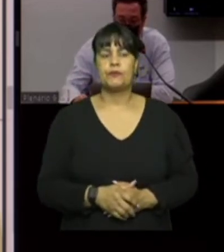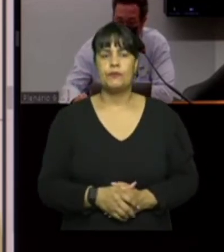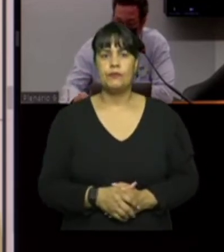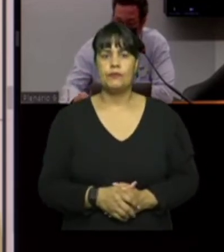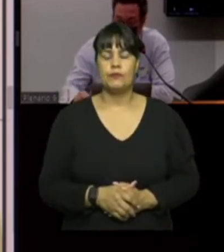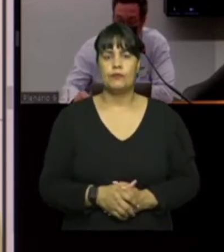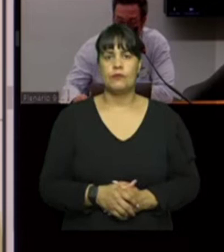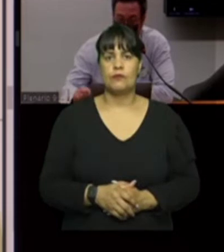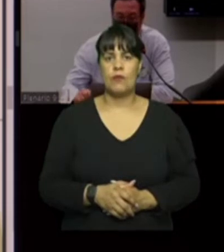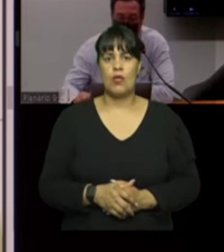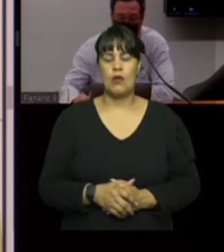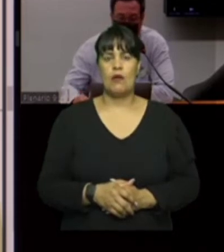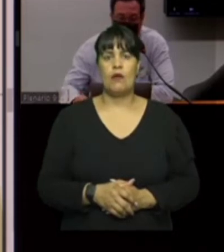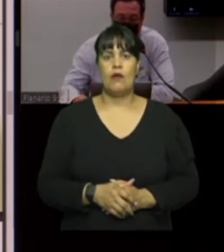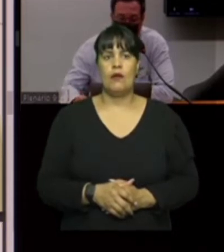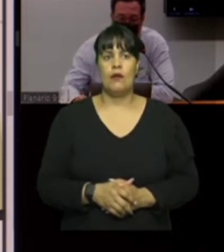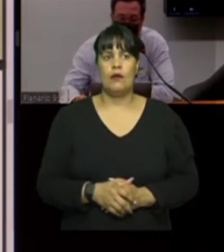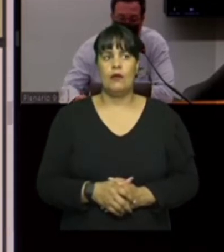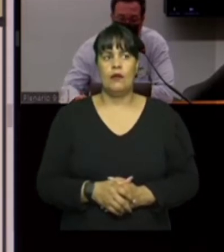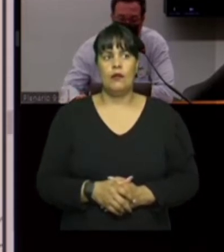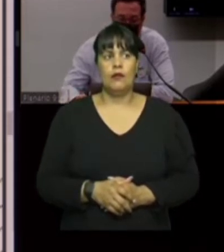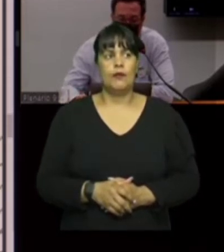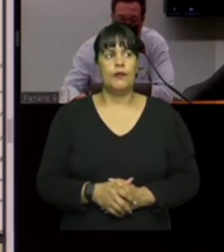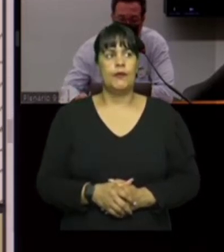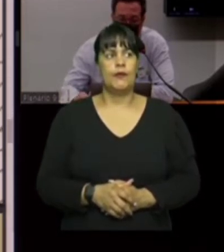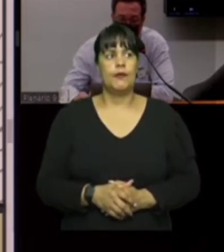psicossocial. Pode passar, por favor.